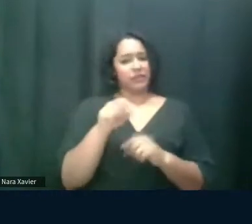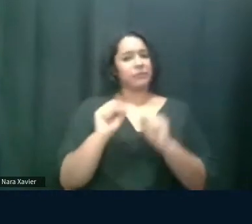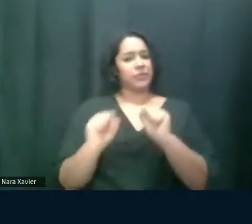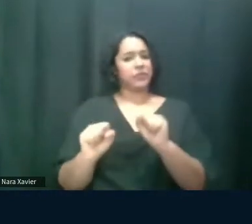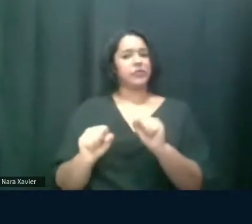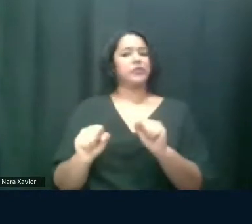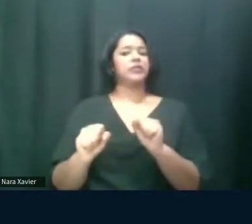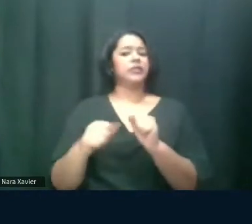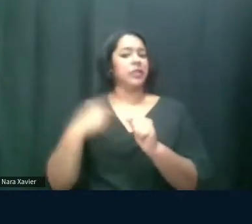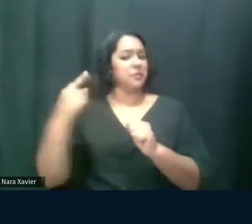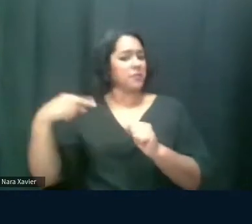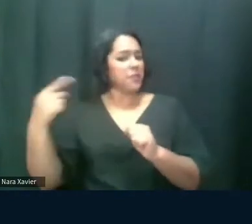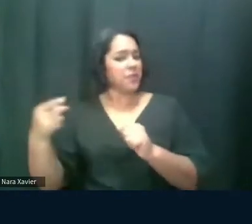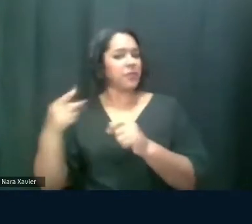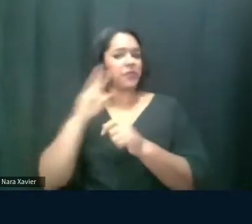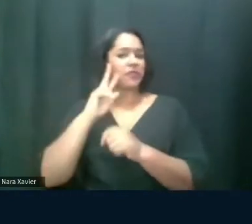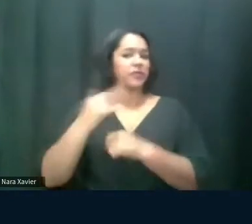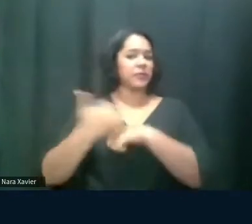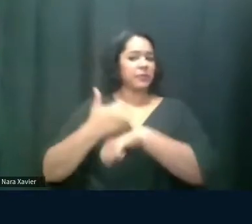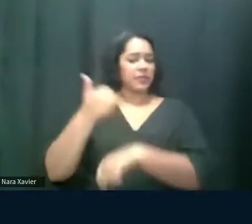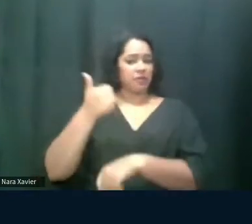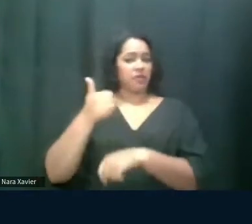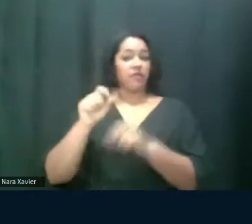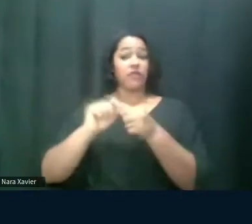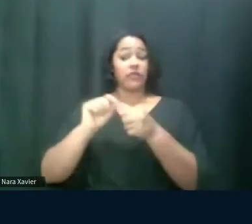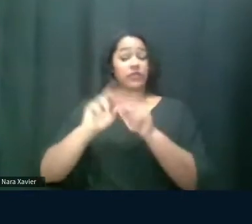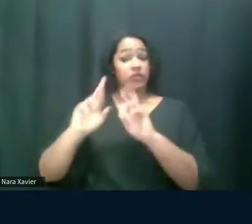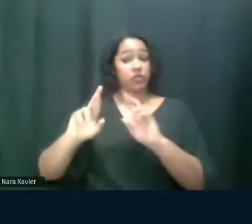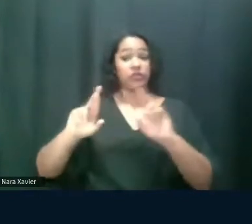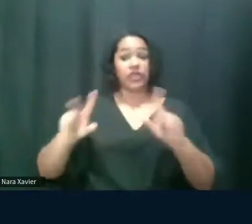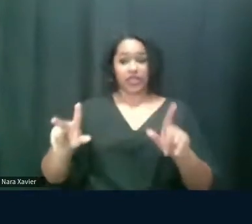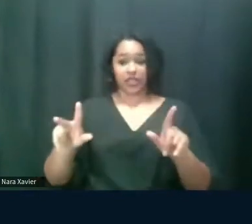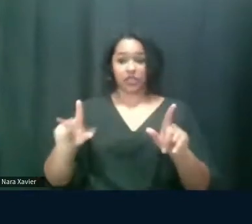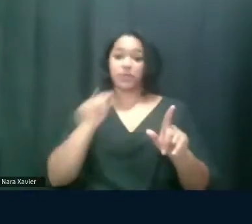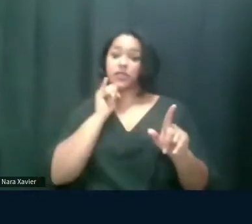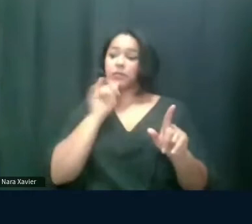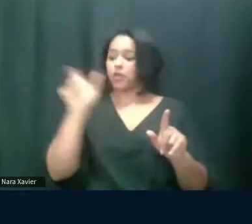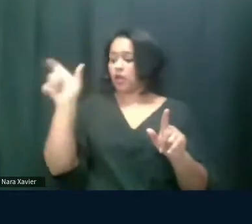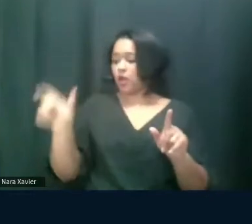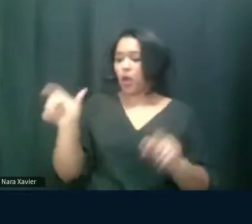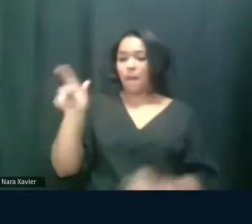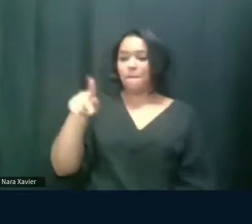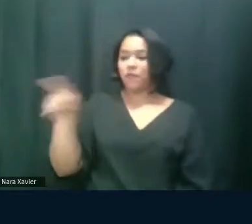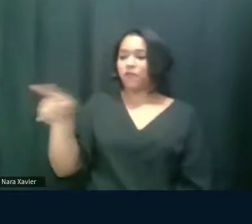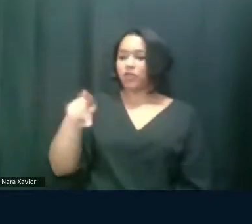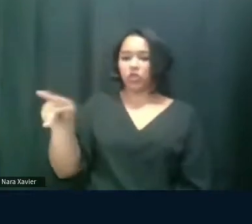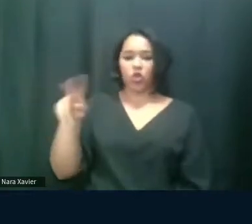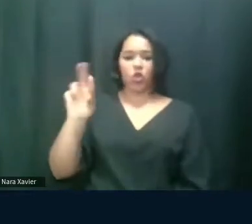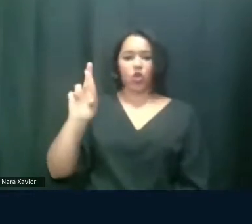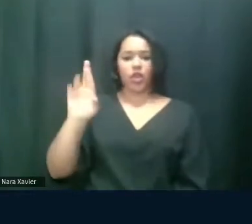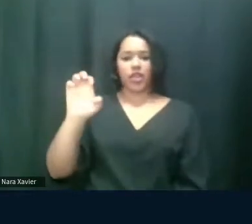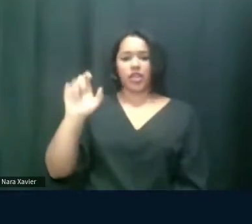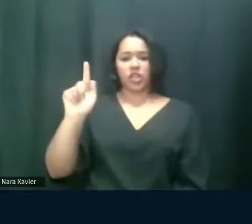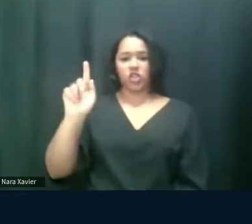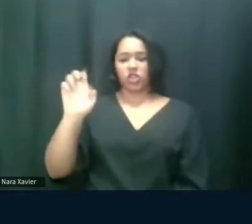melhor e diferenciar melhor, né, o professor regente do professor,